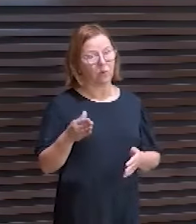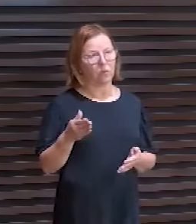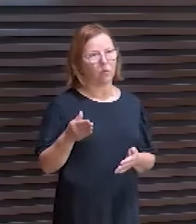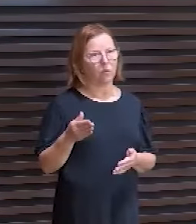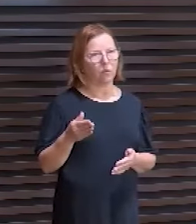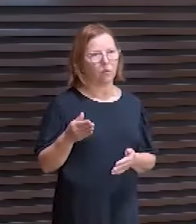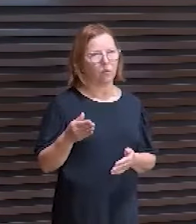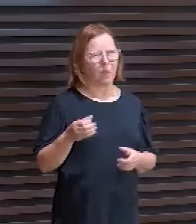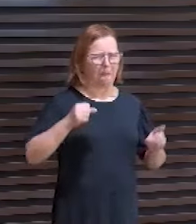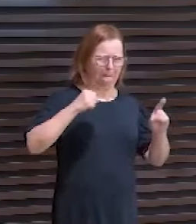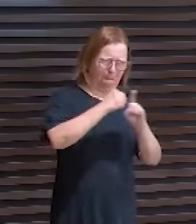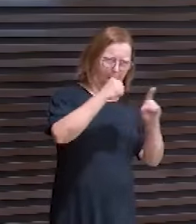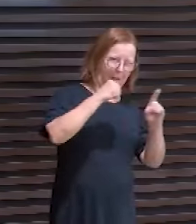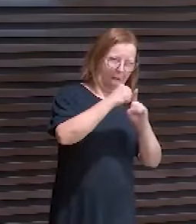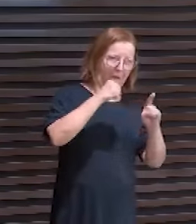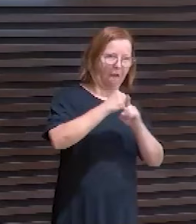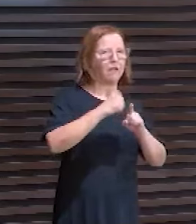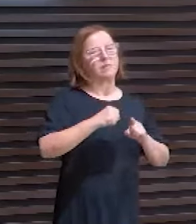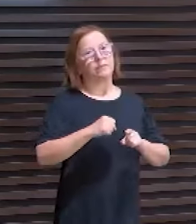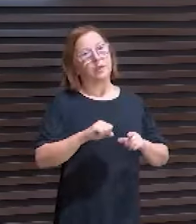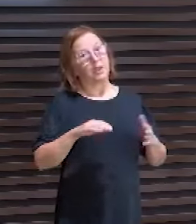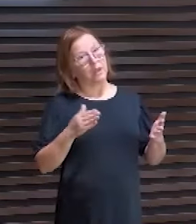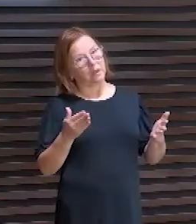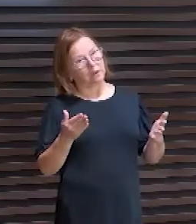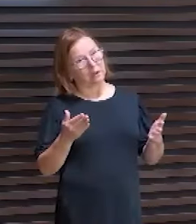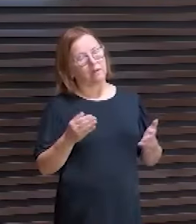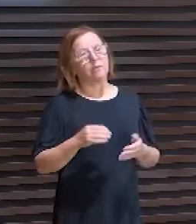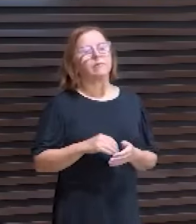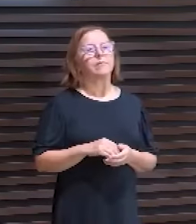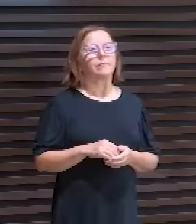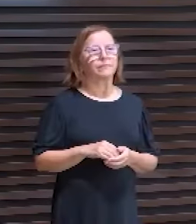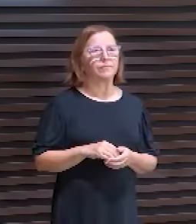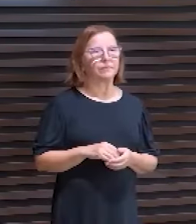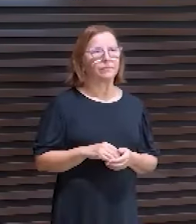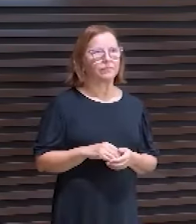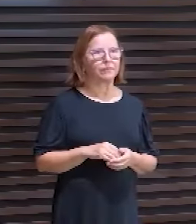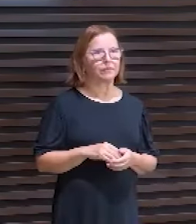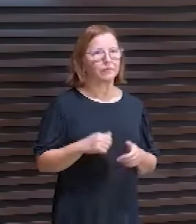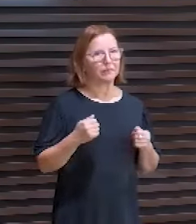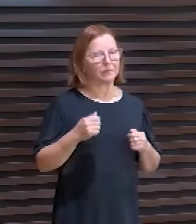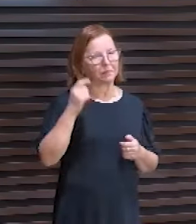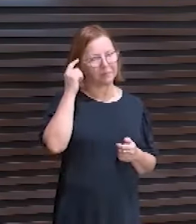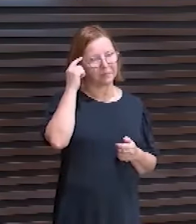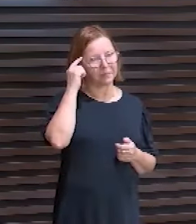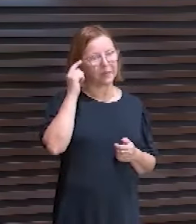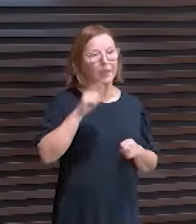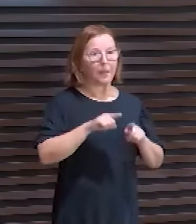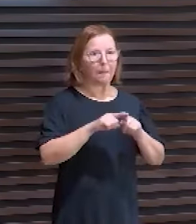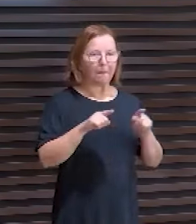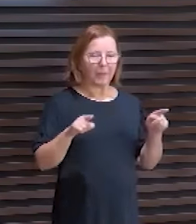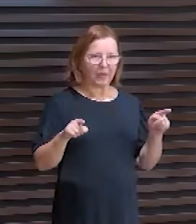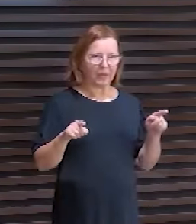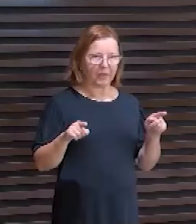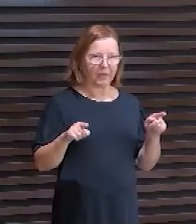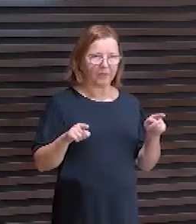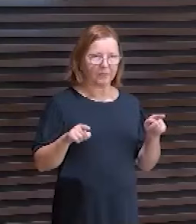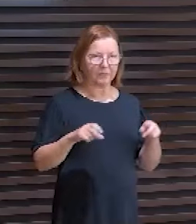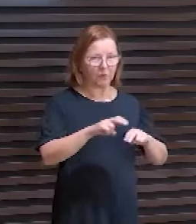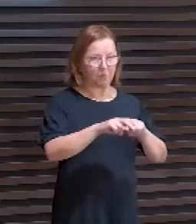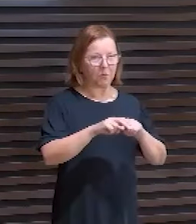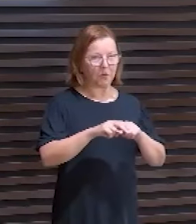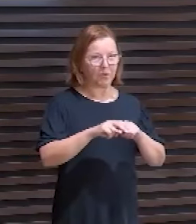agressão física aí é uma questão a ser trabalhada mas por conta de egoísmo